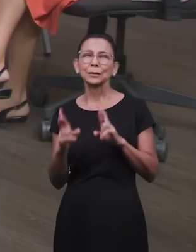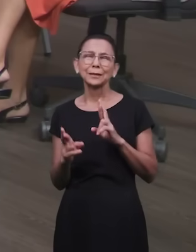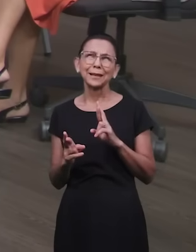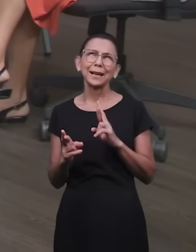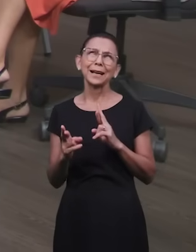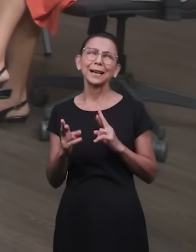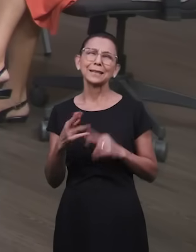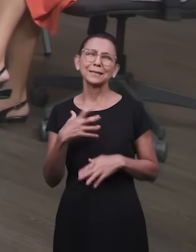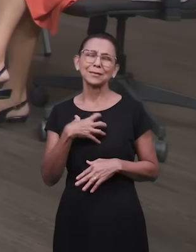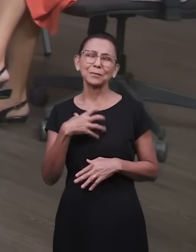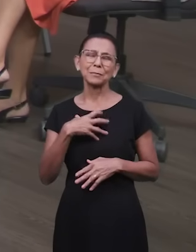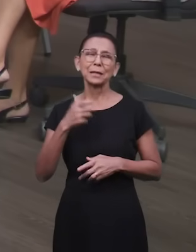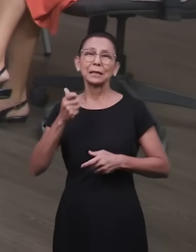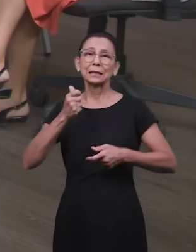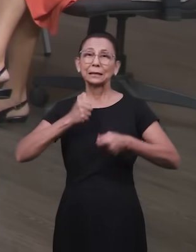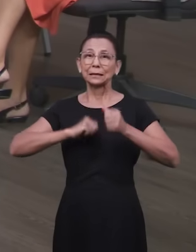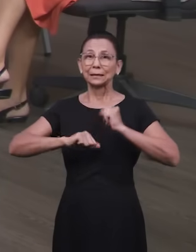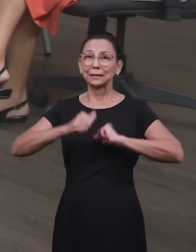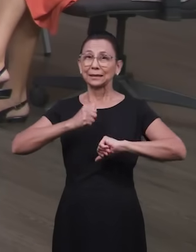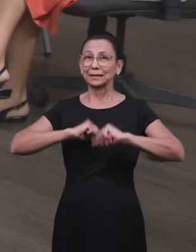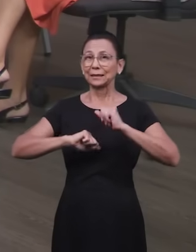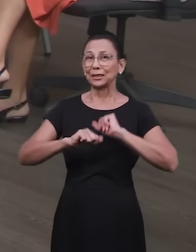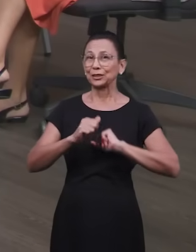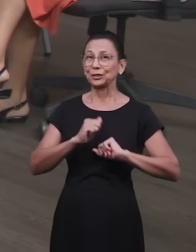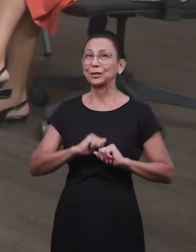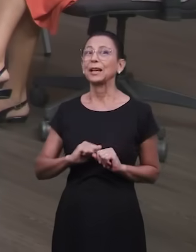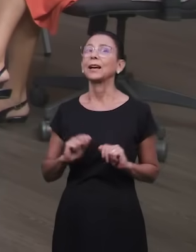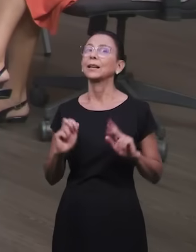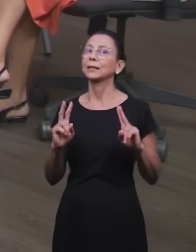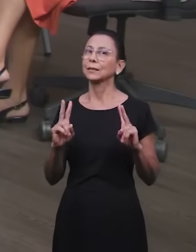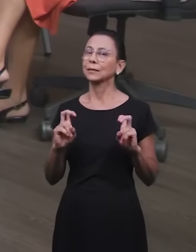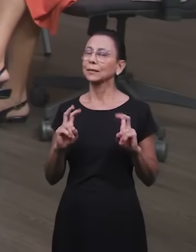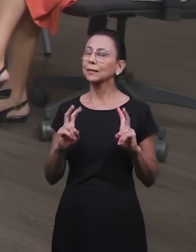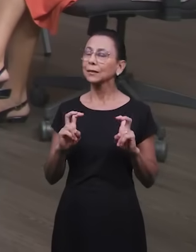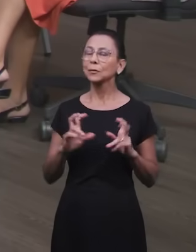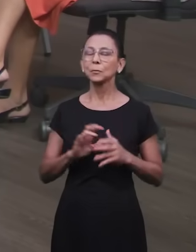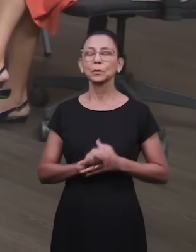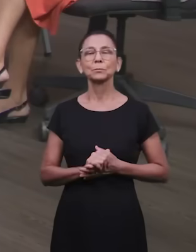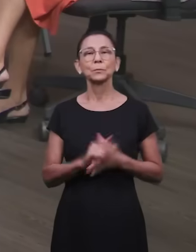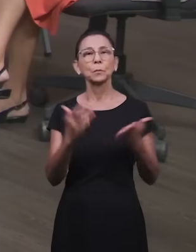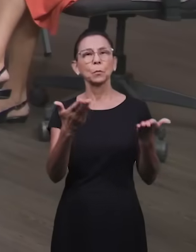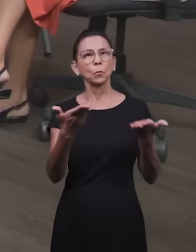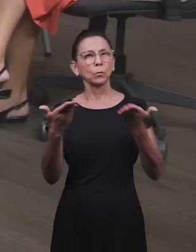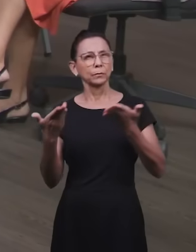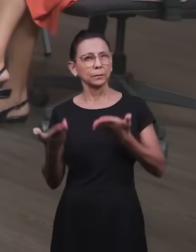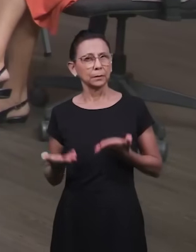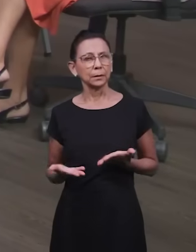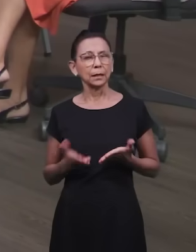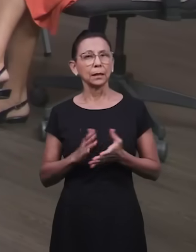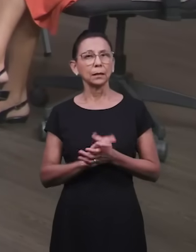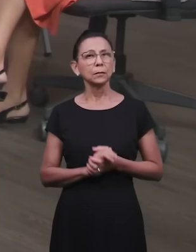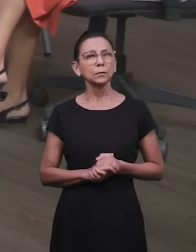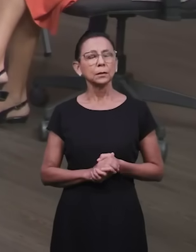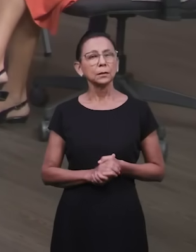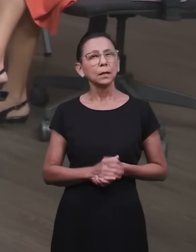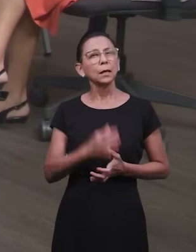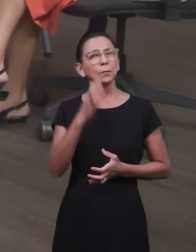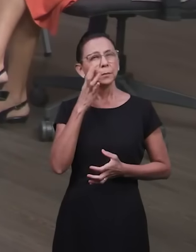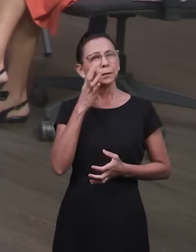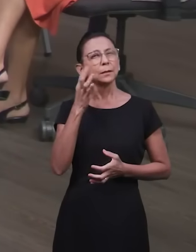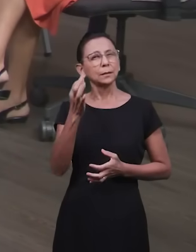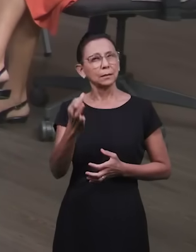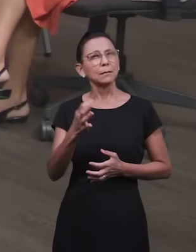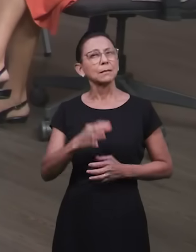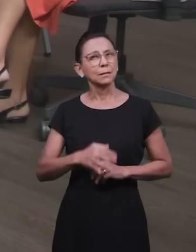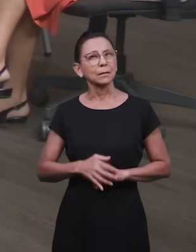ansiedade. Ansiedade é nosso tema. E eu quero convidar você a estar atento